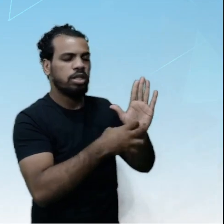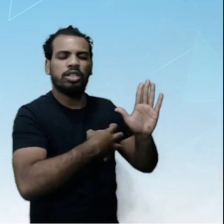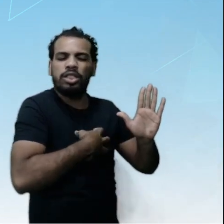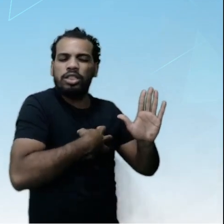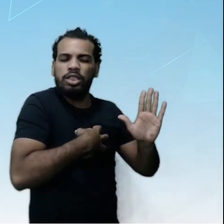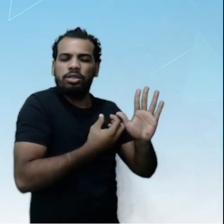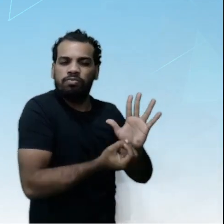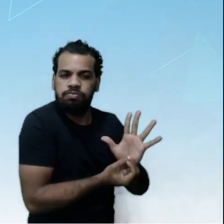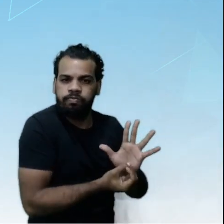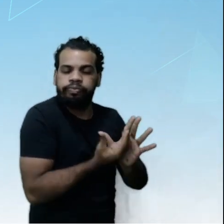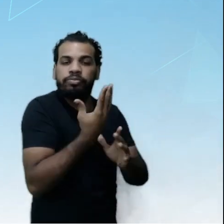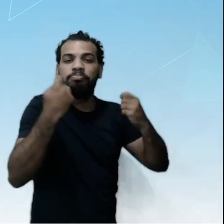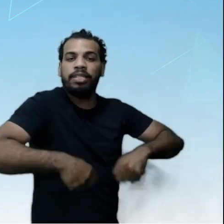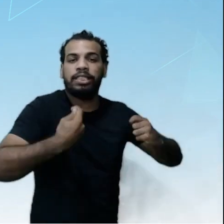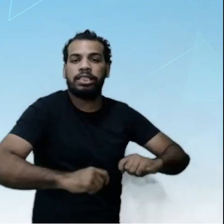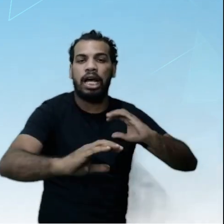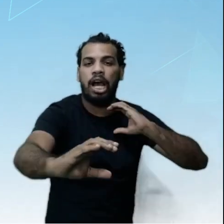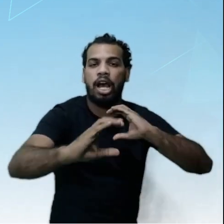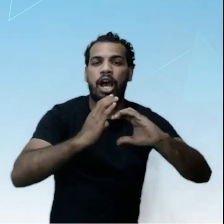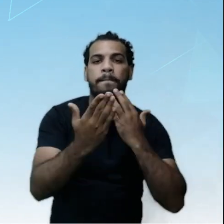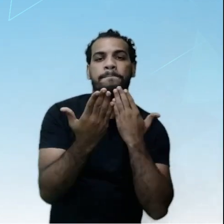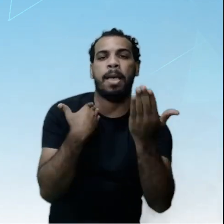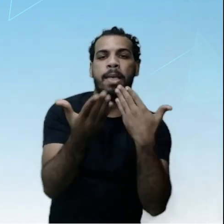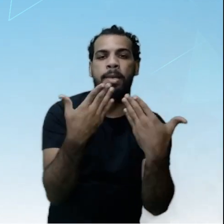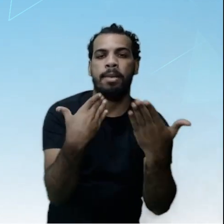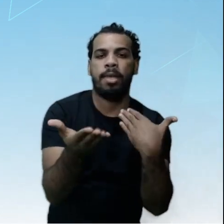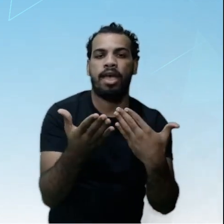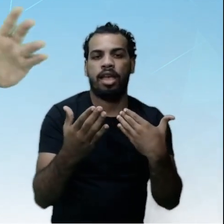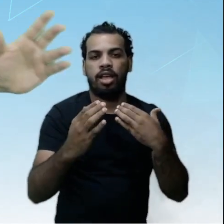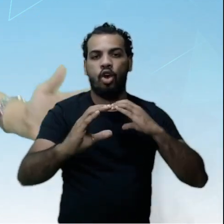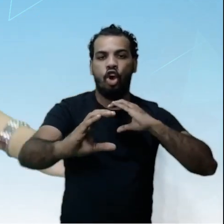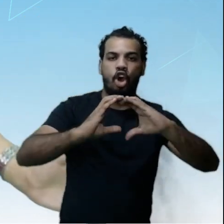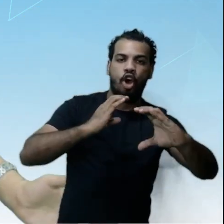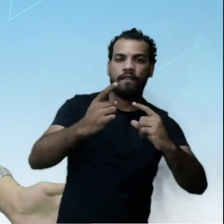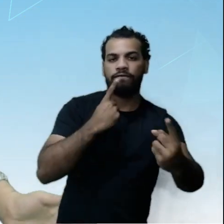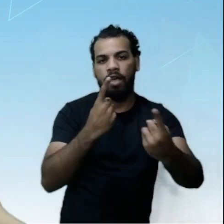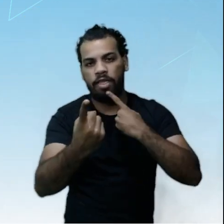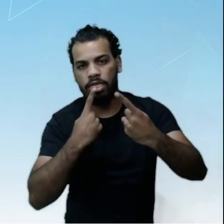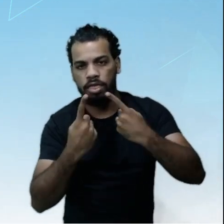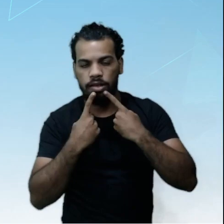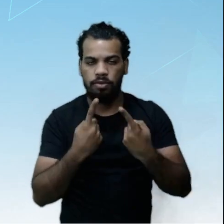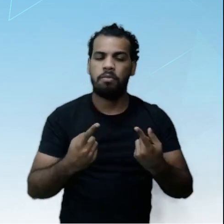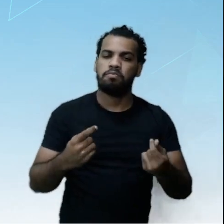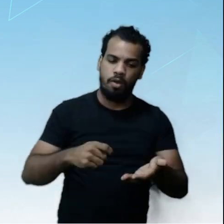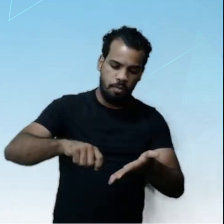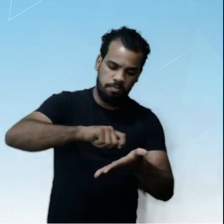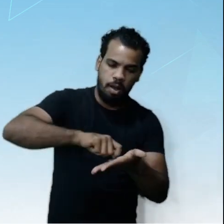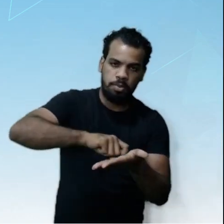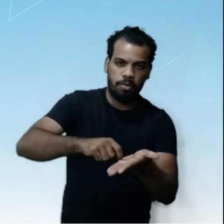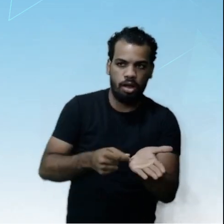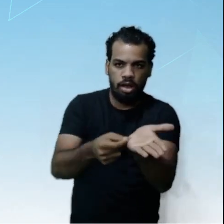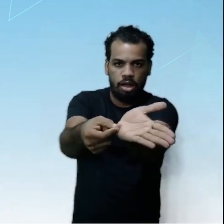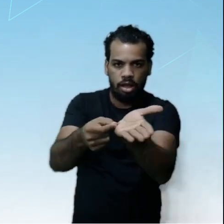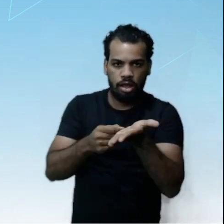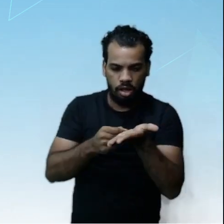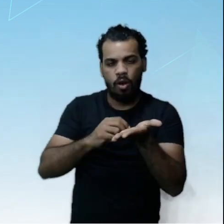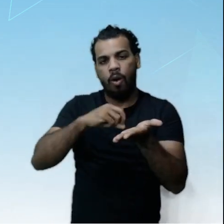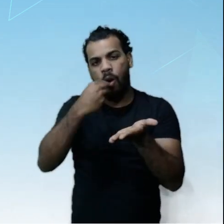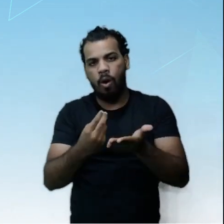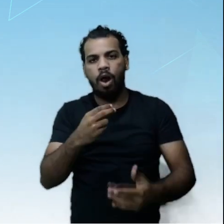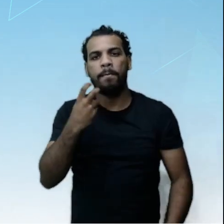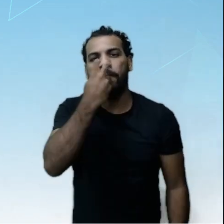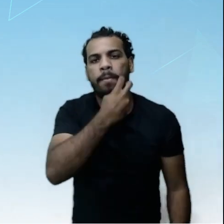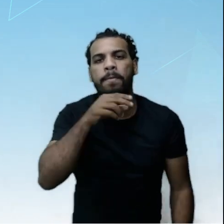necessidade comunicativa do homem, certo? Seja ela oral ou escrita. Então